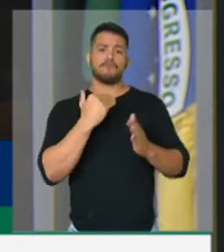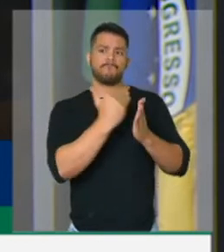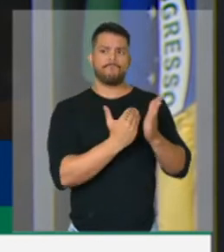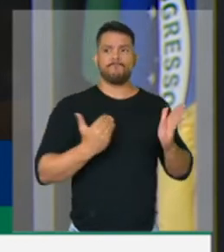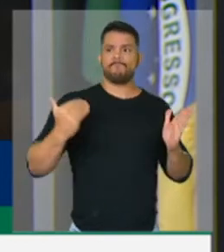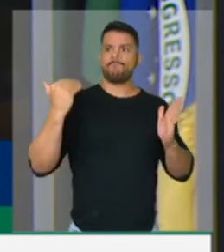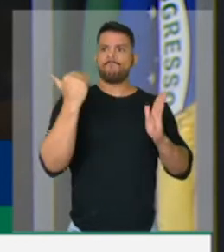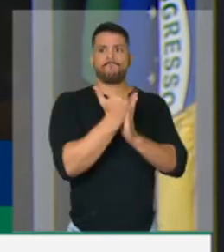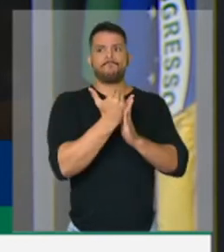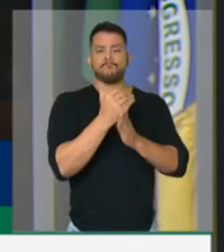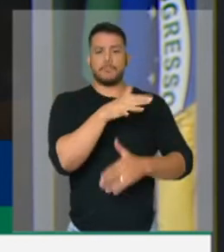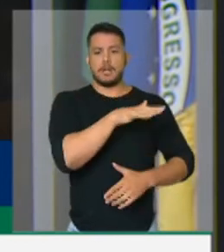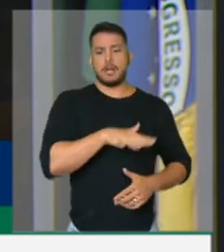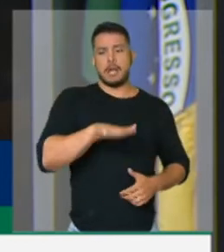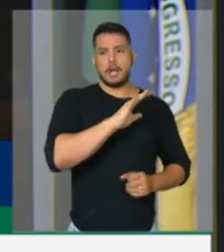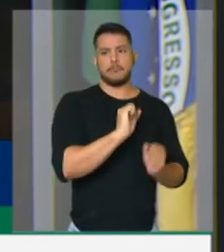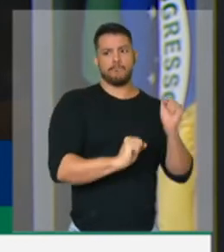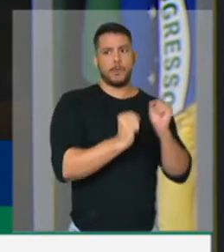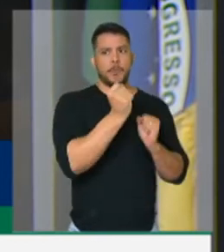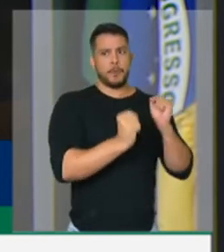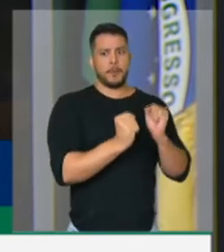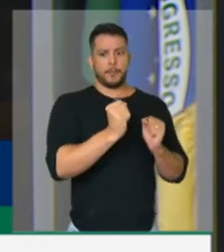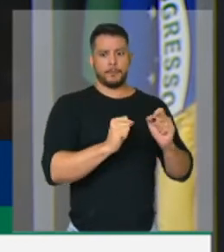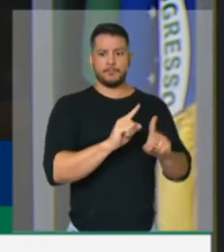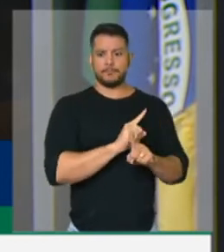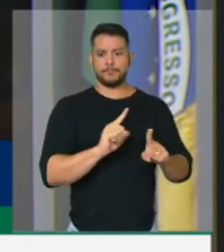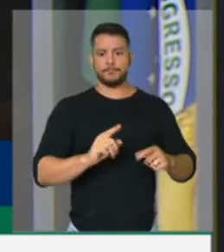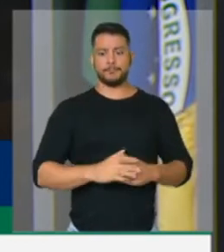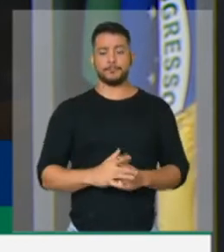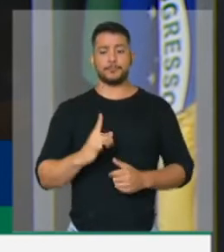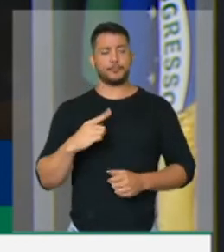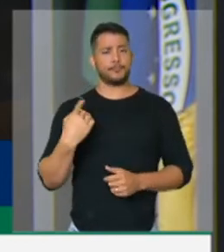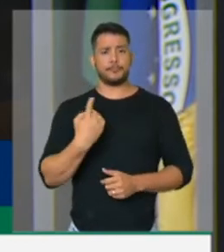setor produtivo. Não podemos